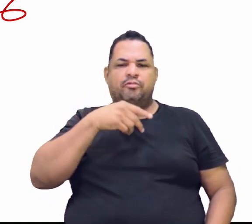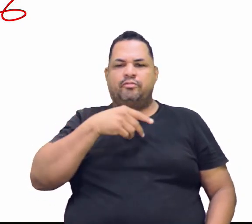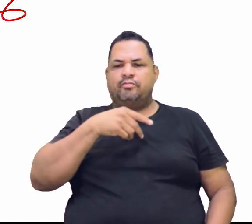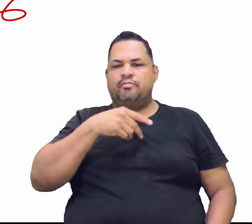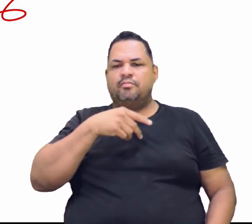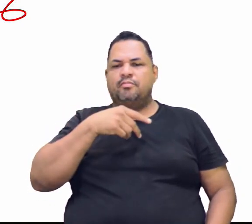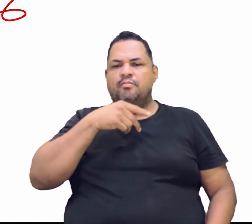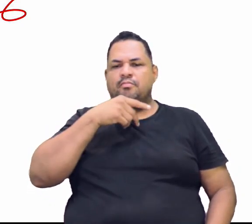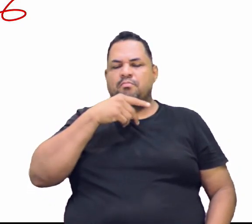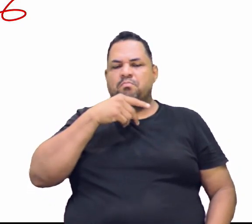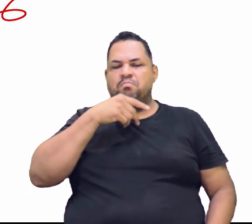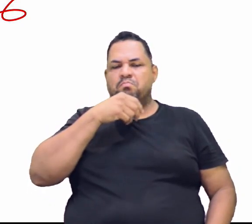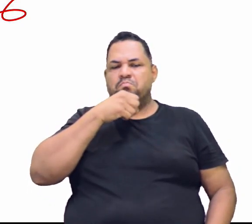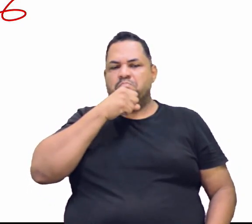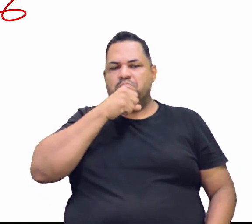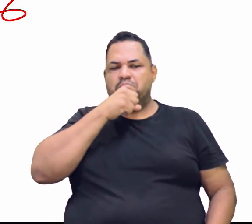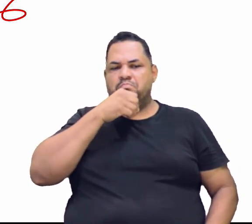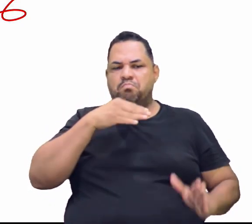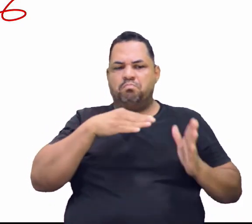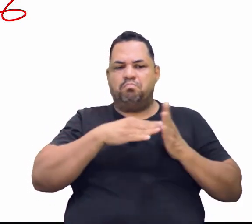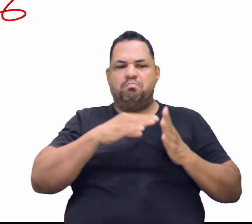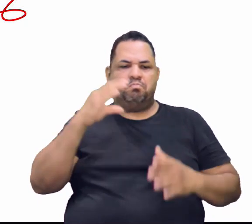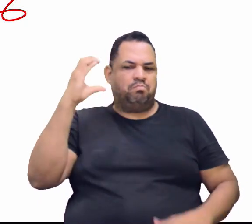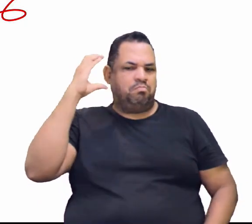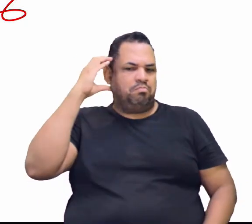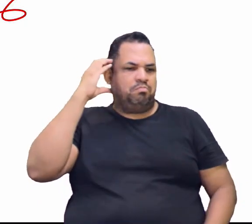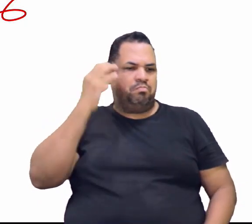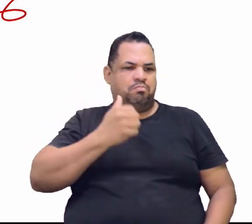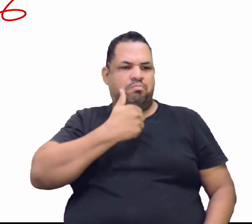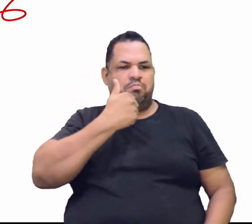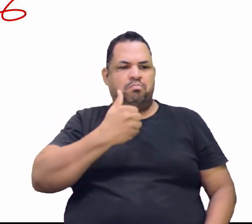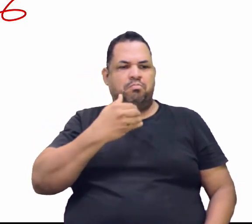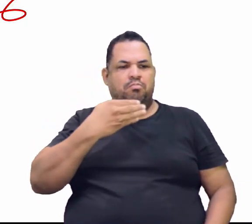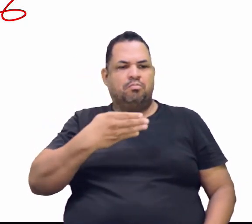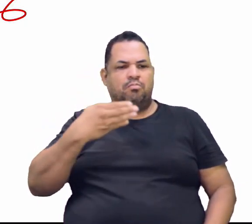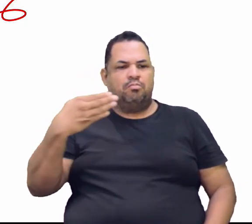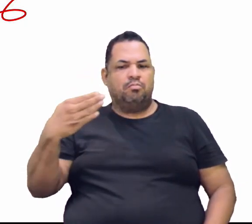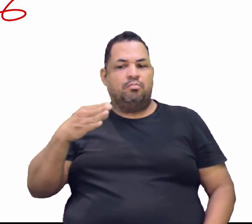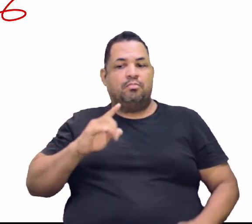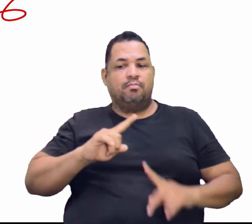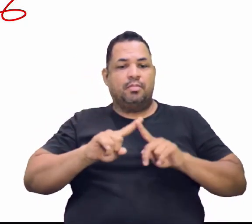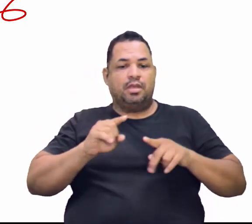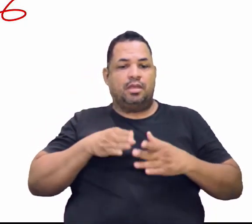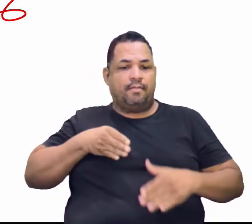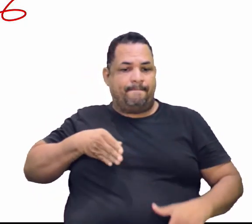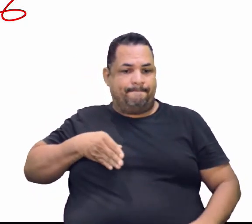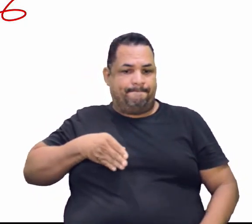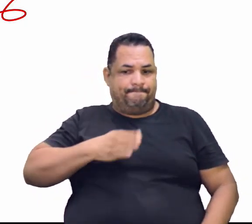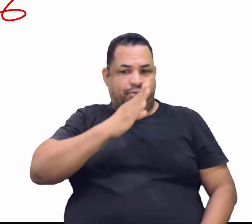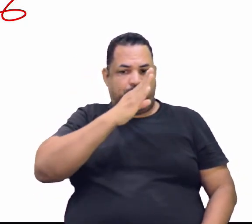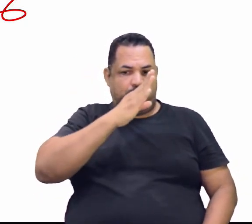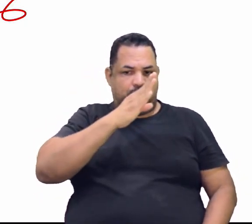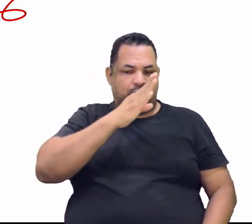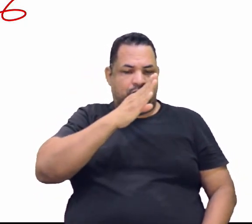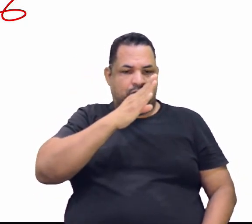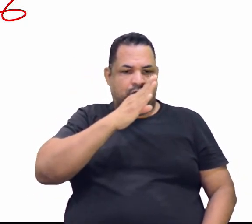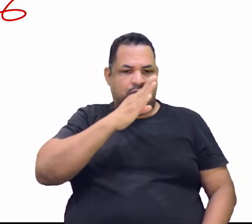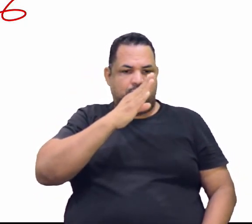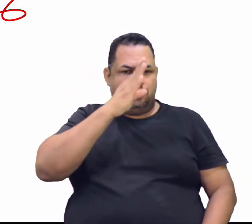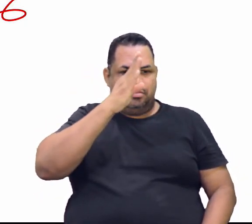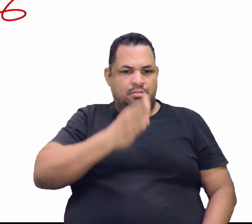é 1.452 km. Só que em linha reta. Aí você